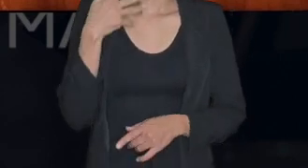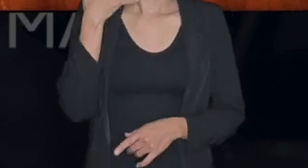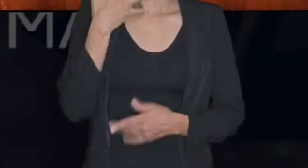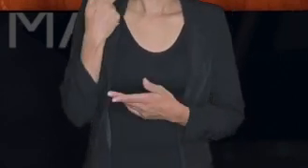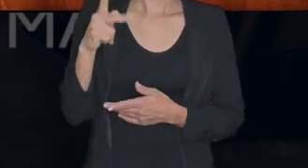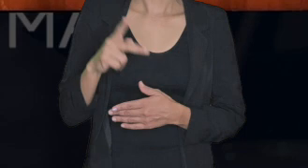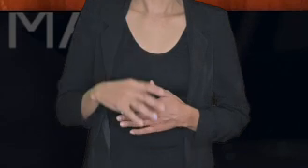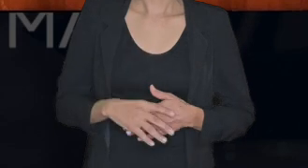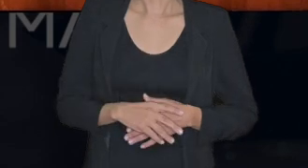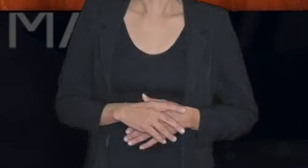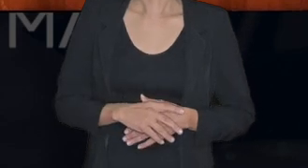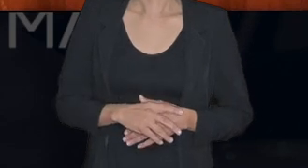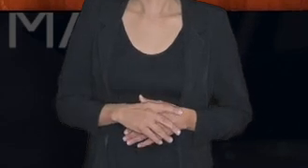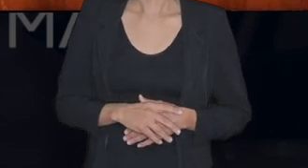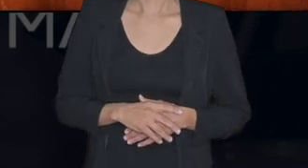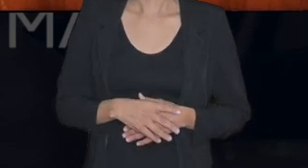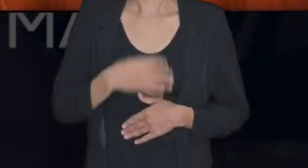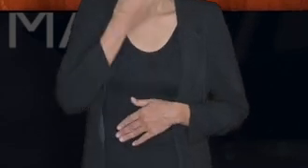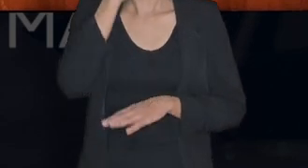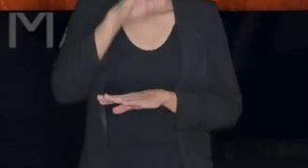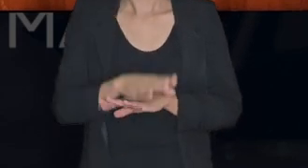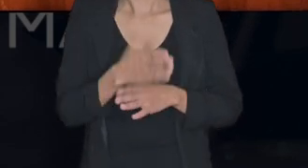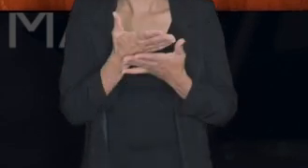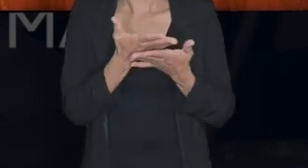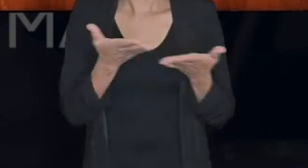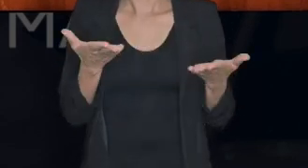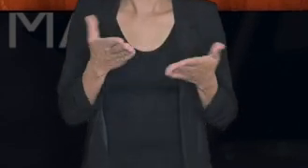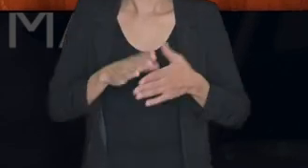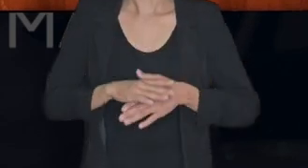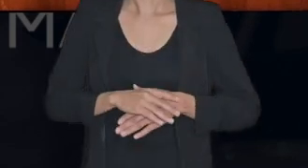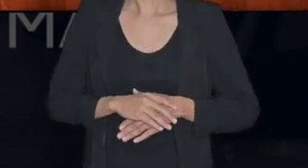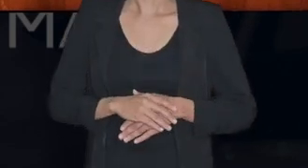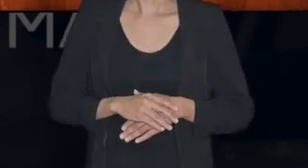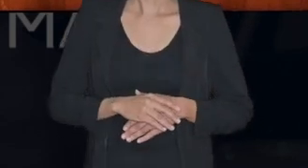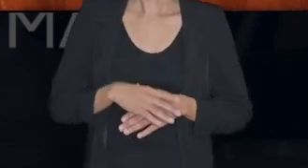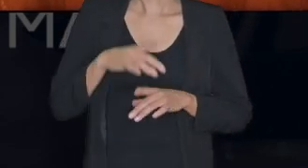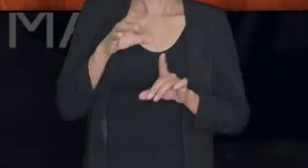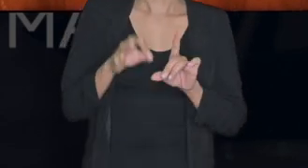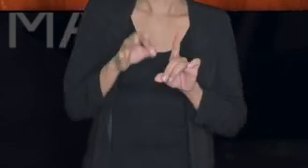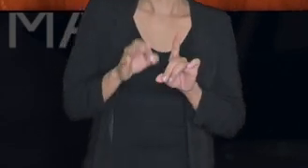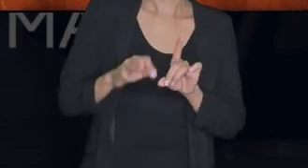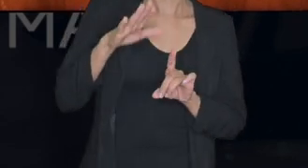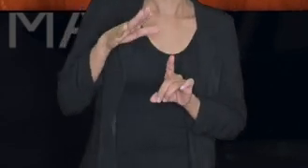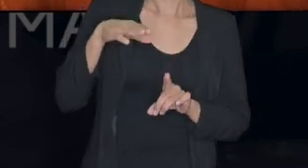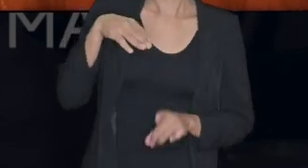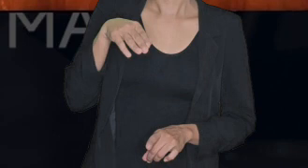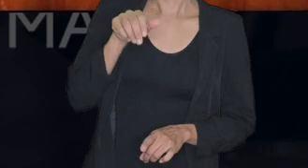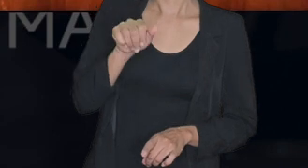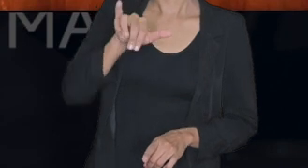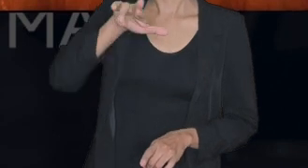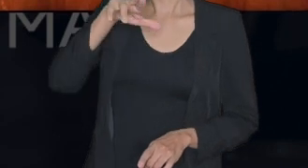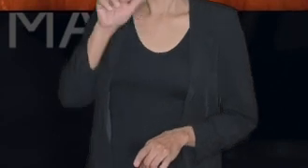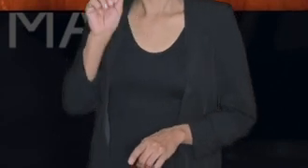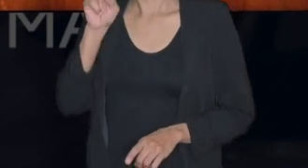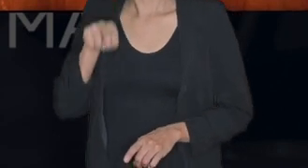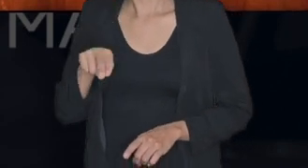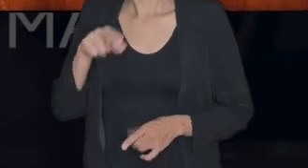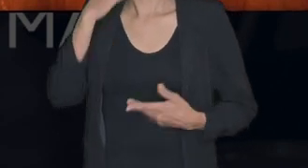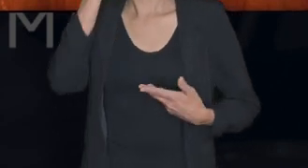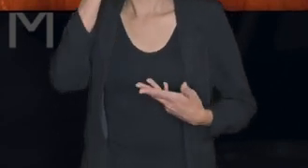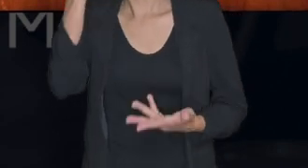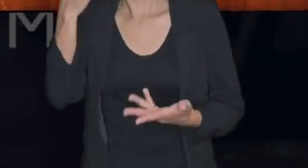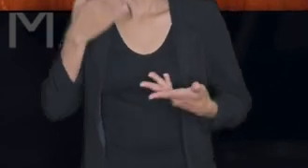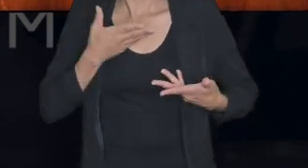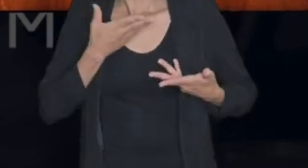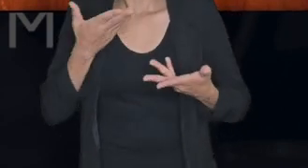Muito boa tarde a todos. Desembargador Mairan Maia, eu agradeço pelo honroso convite, pela